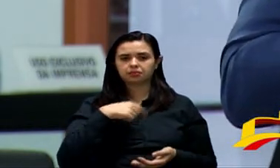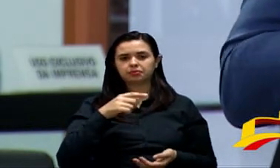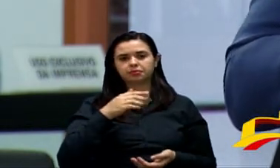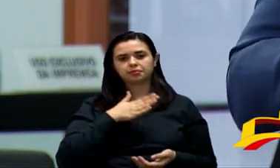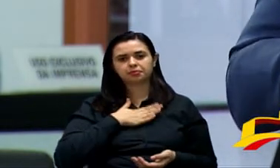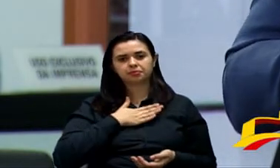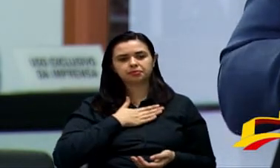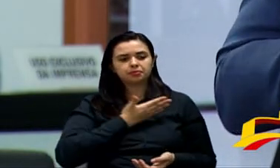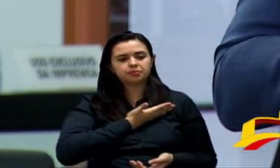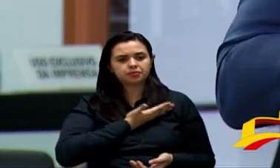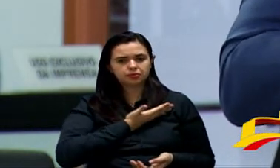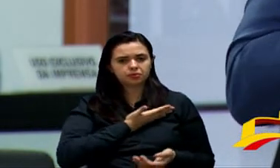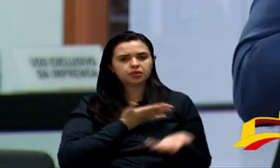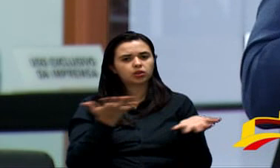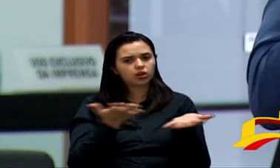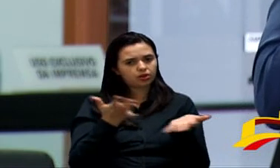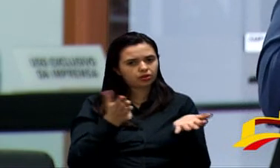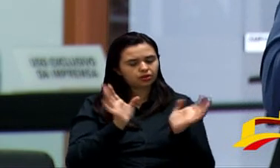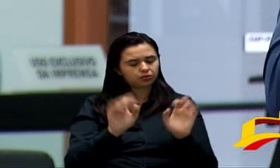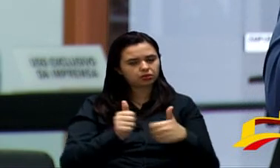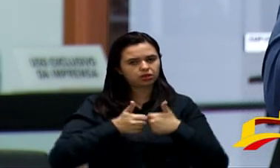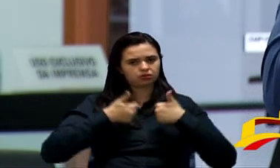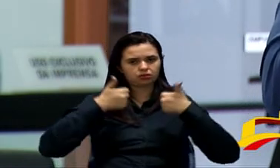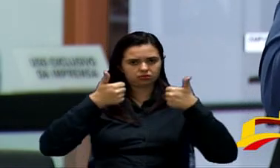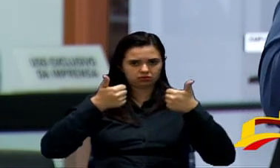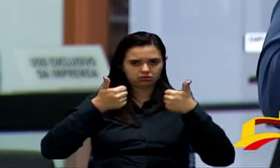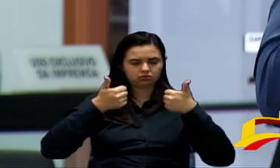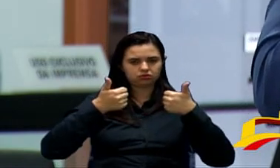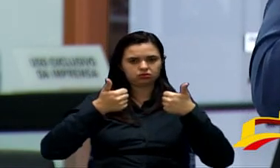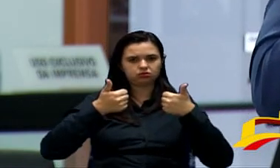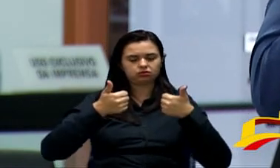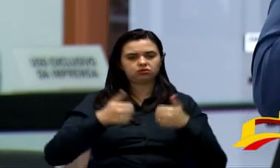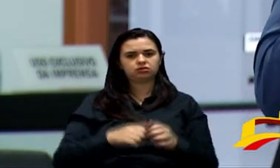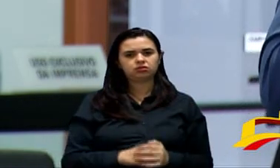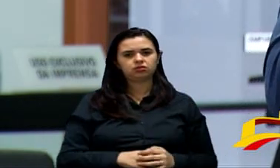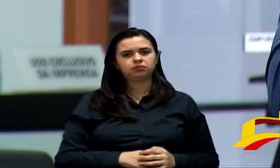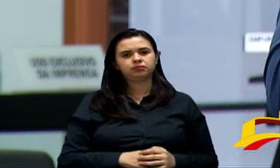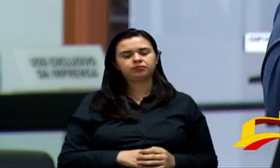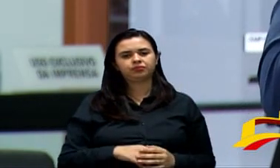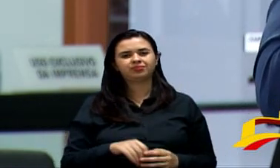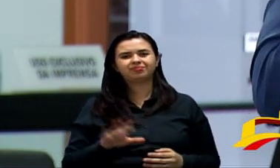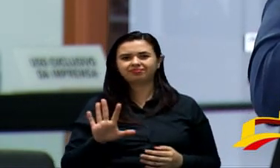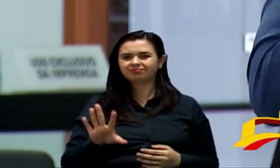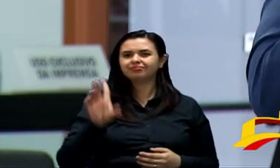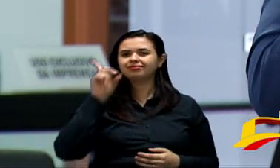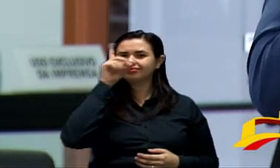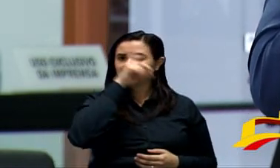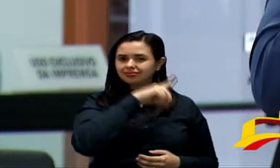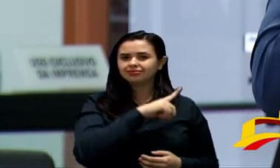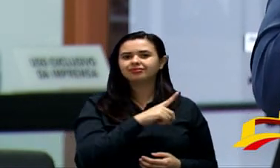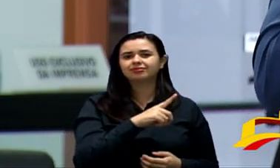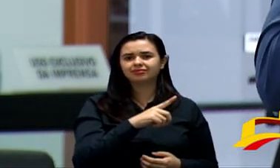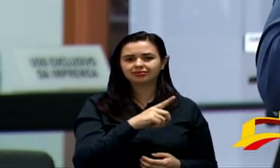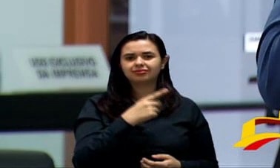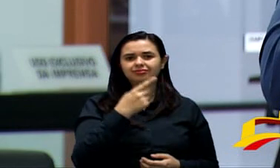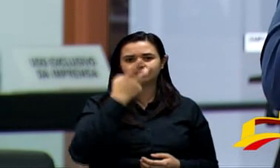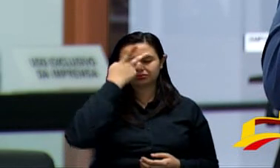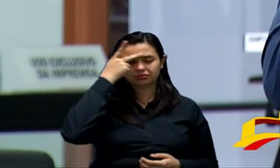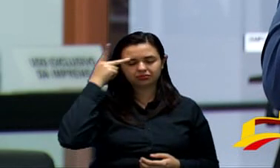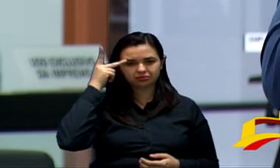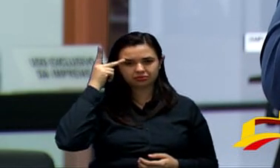religião, oração também no acompanhamento. É, quando a pessoa faz um tratamento, e